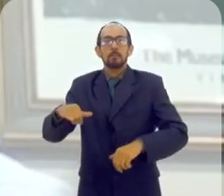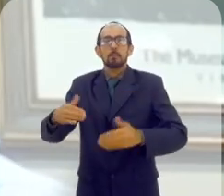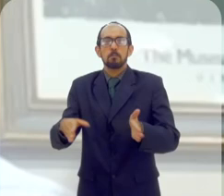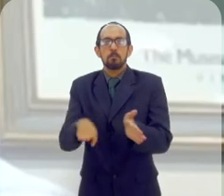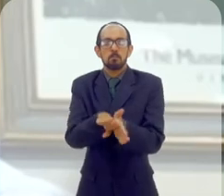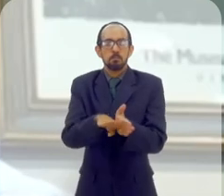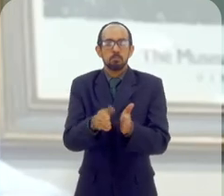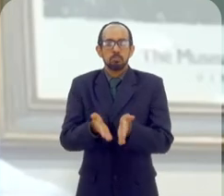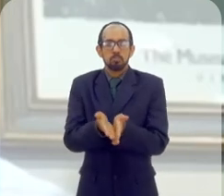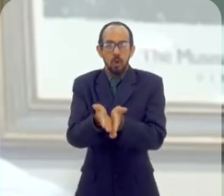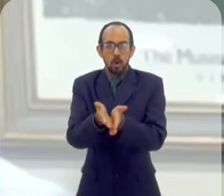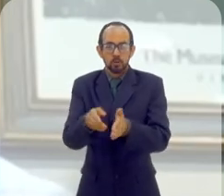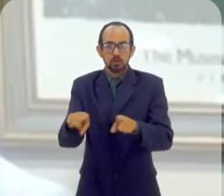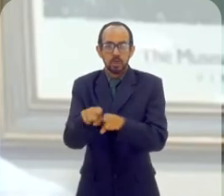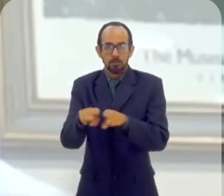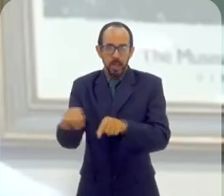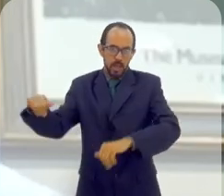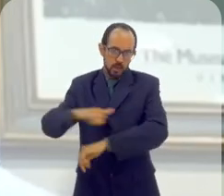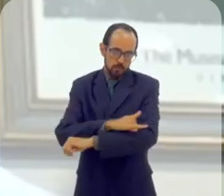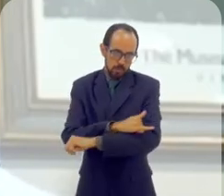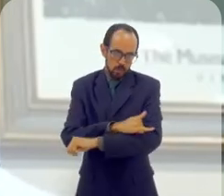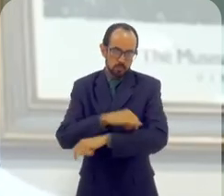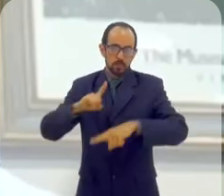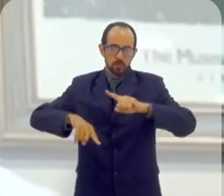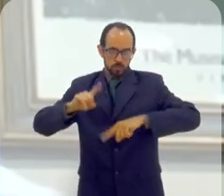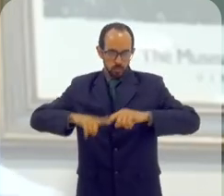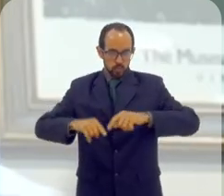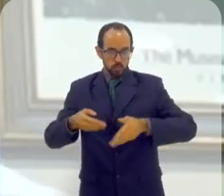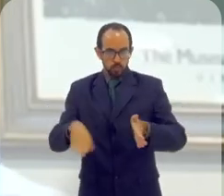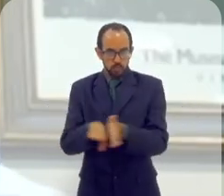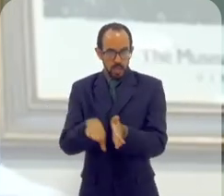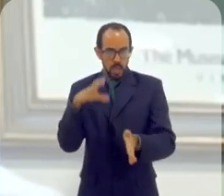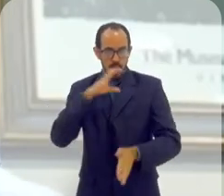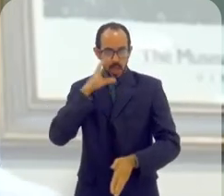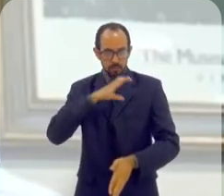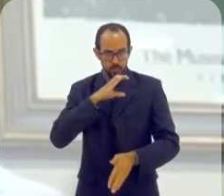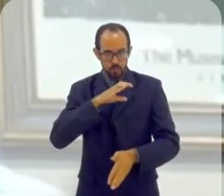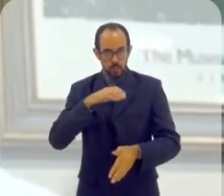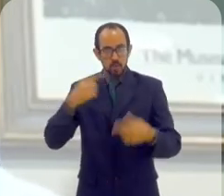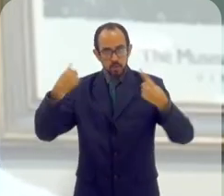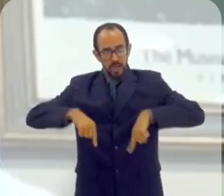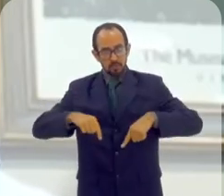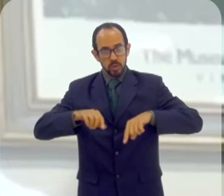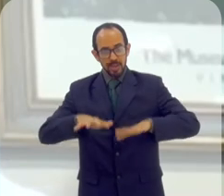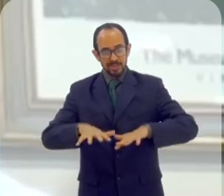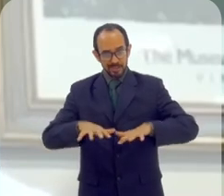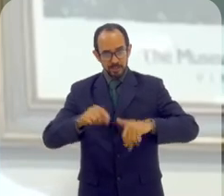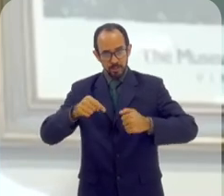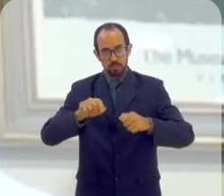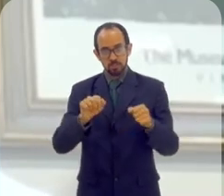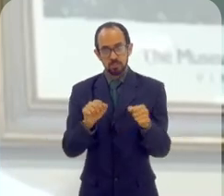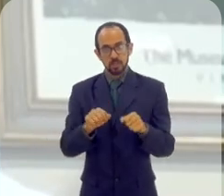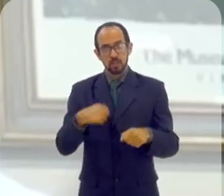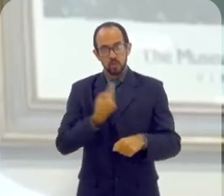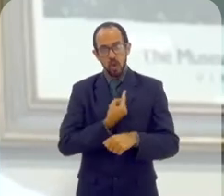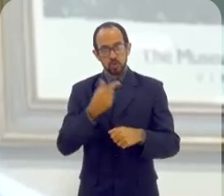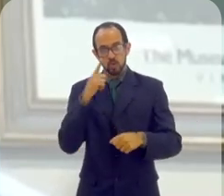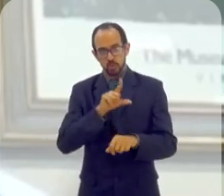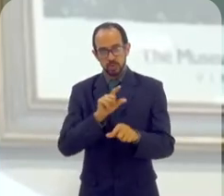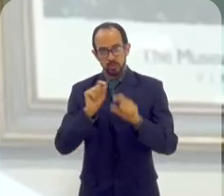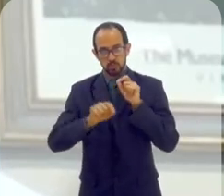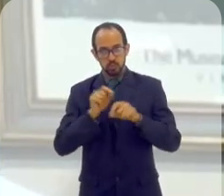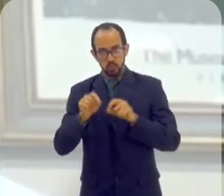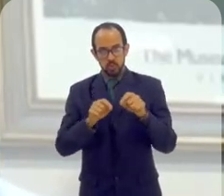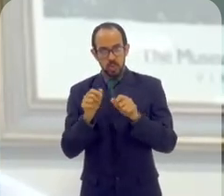aeroportos faz com que essas matérias primas chegam rápido Então veja é Um Desafio que nós temos E são essas coisas